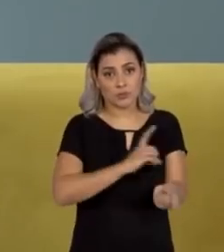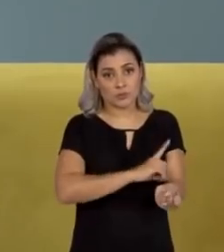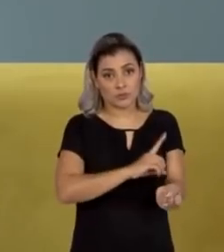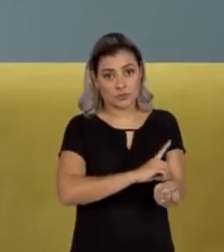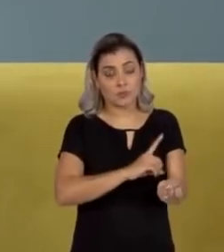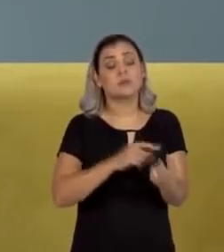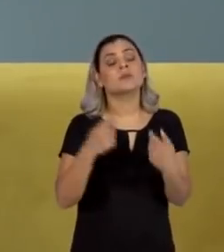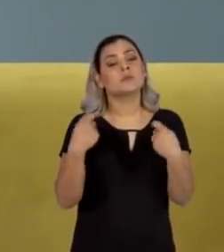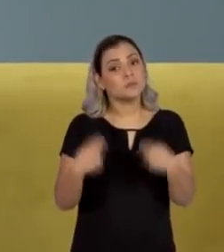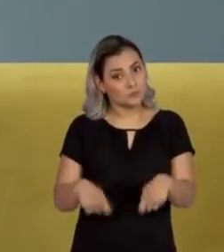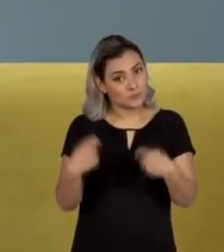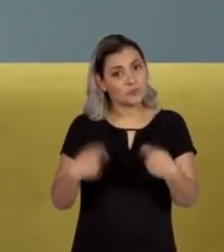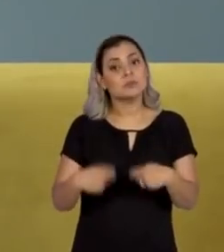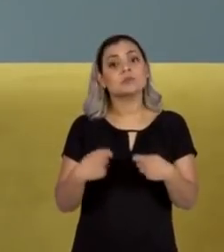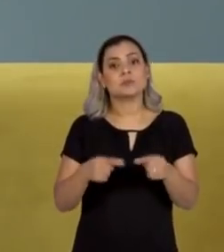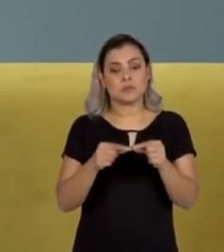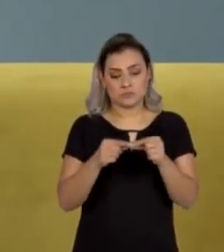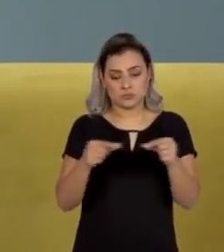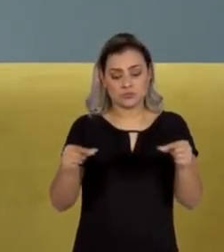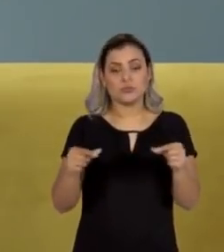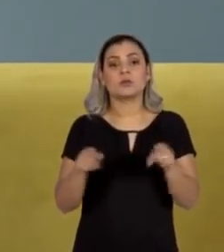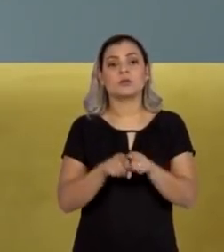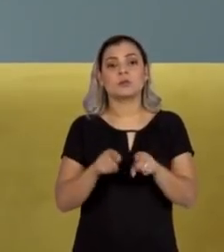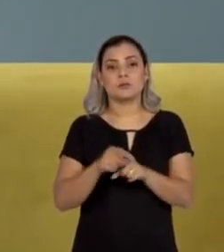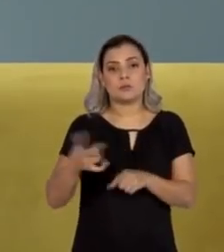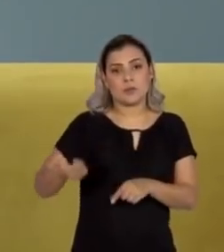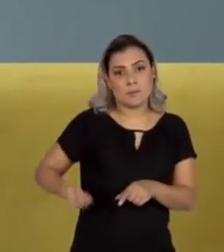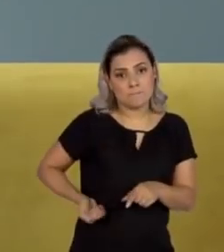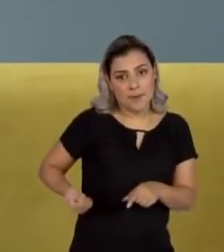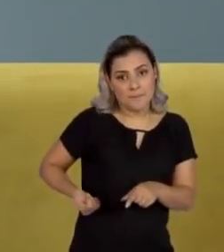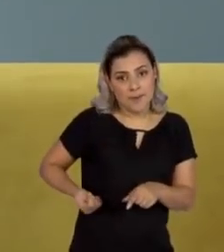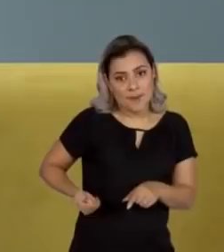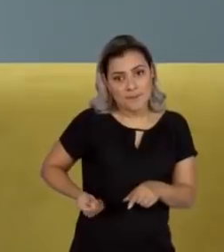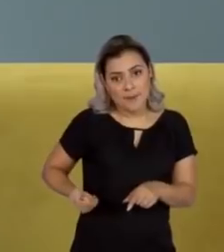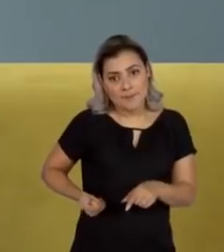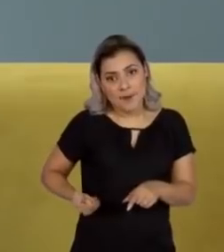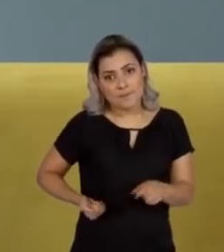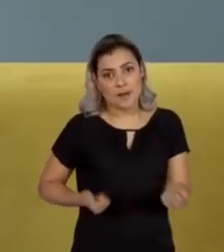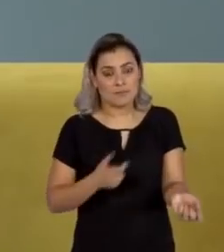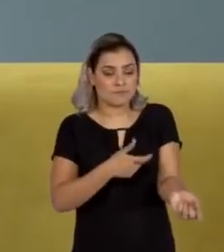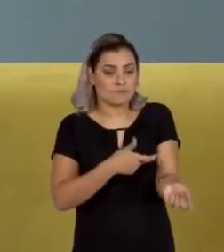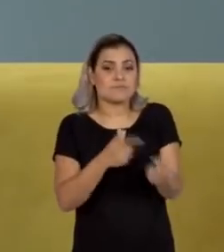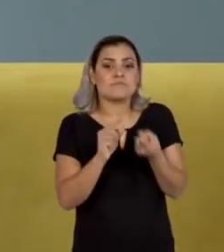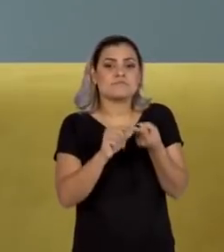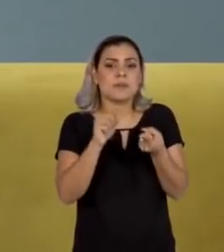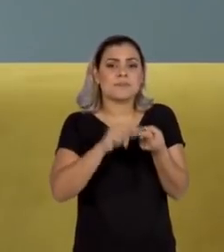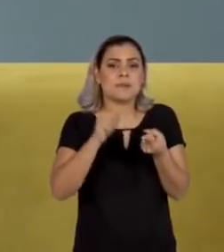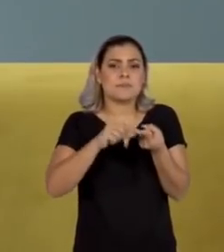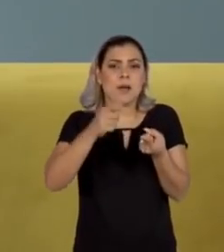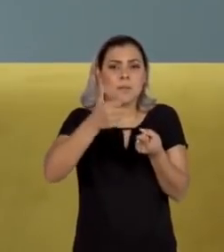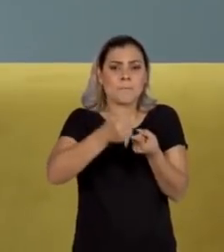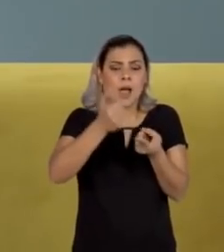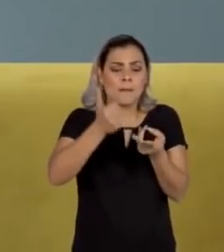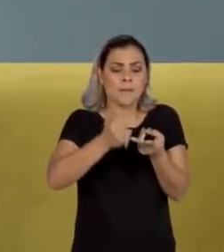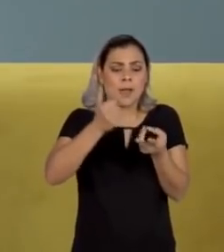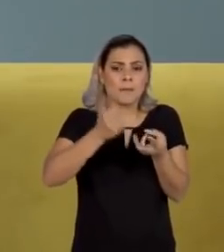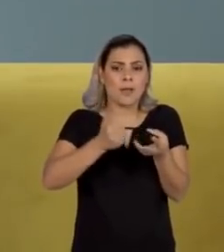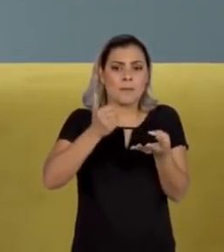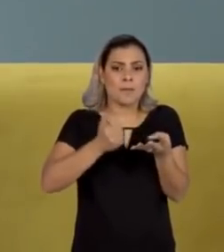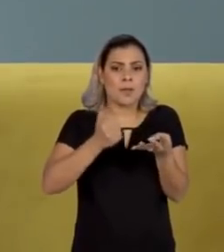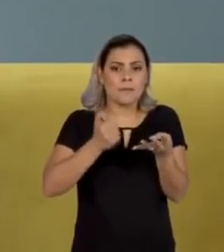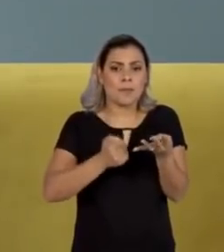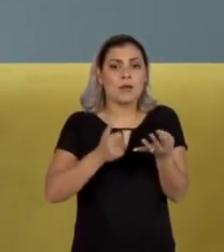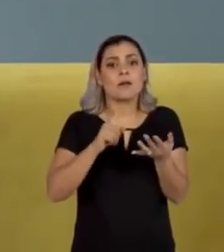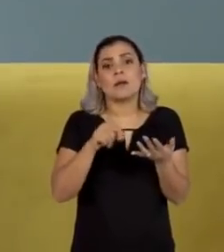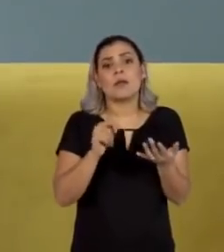ter acesso às fitas e aos aparelhos que medem a glicemia. Né? E é um piquezinho na ponta de dedo, tanto que a gente